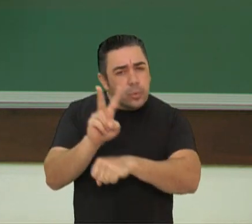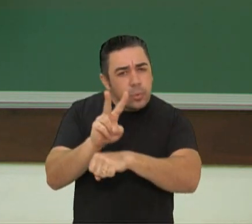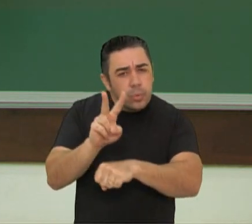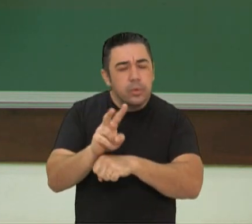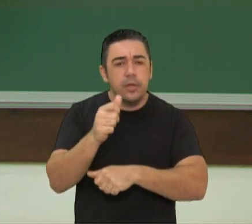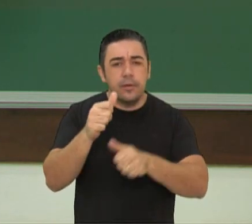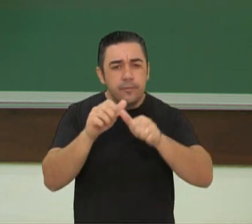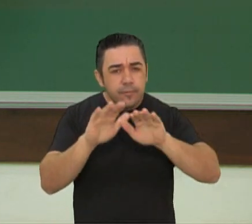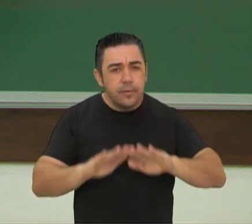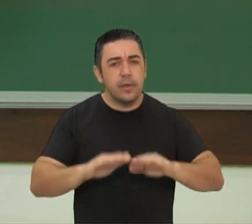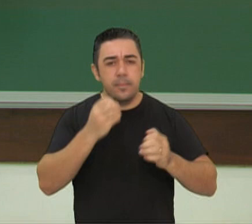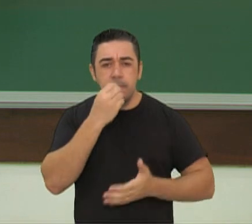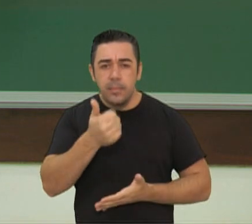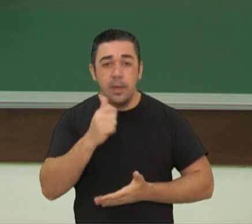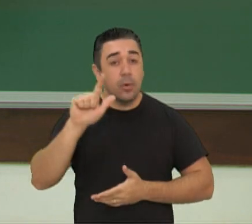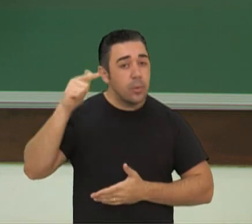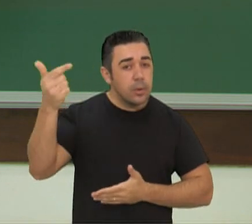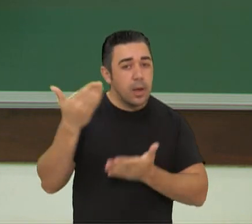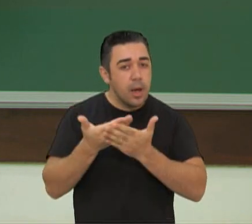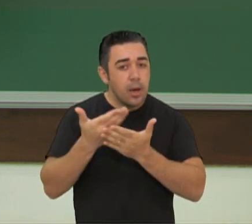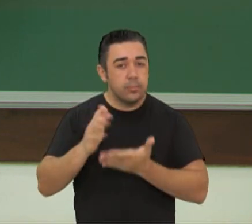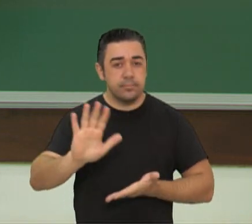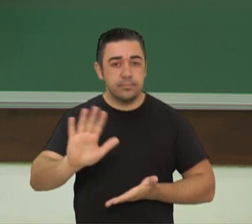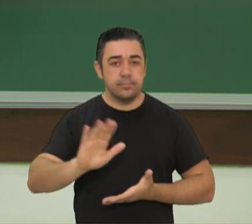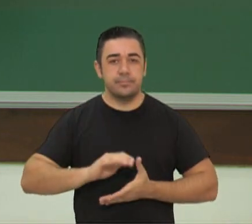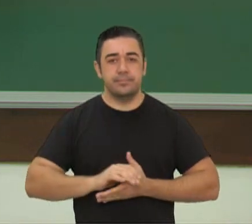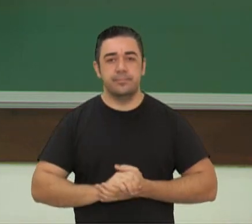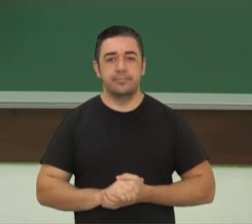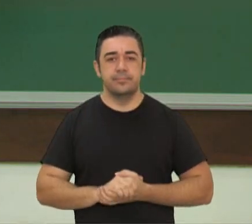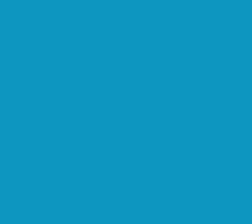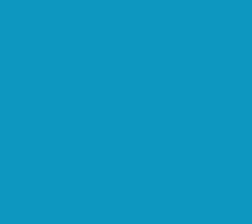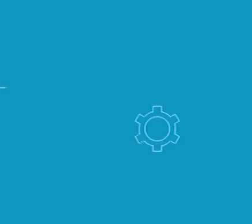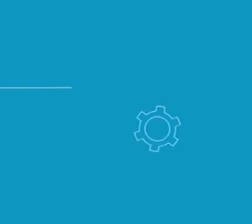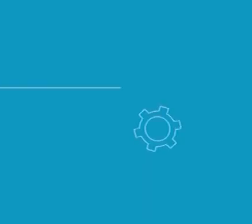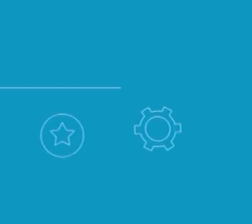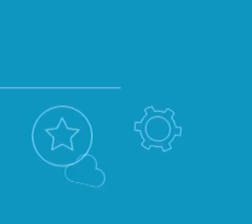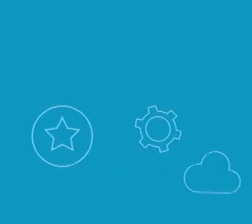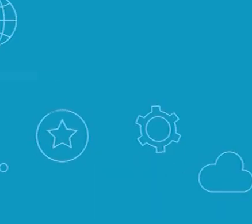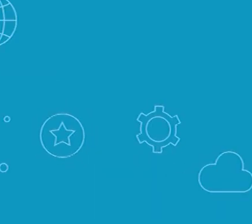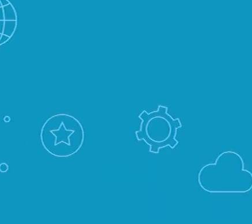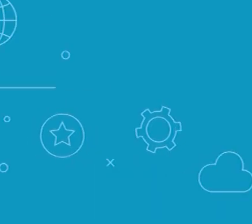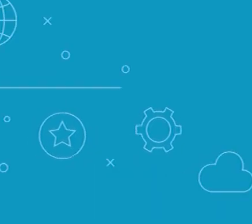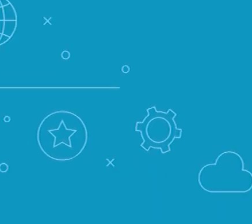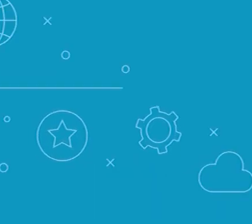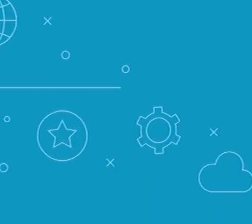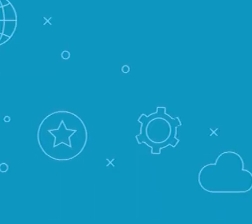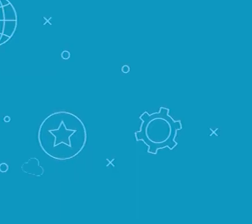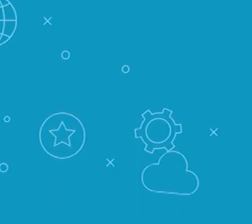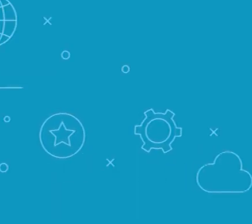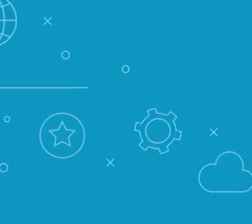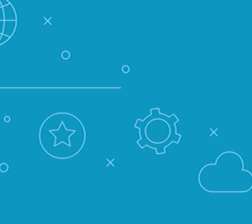bem e até a próxima aula.